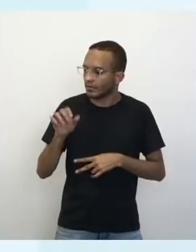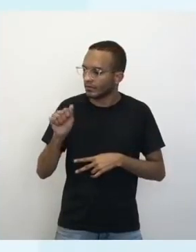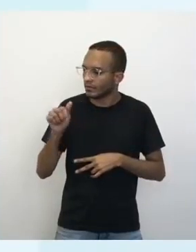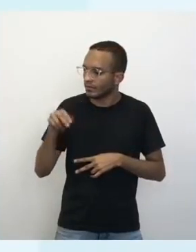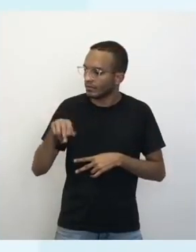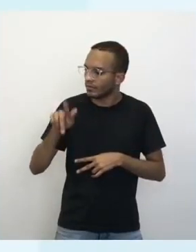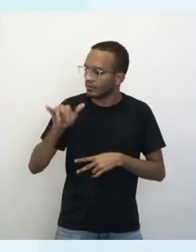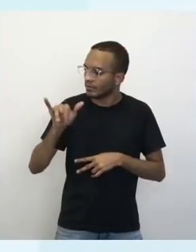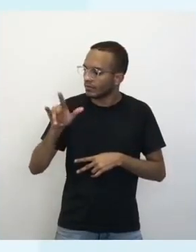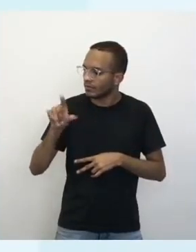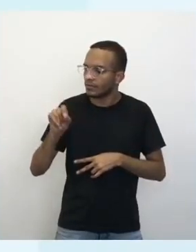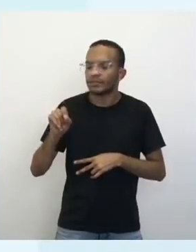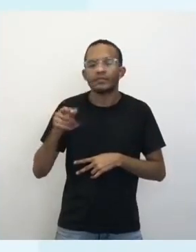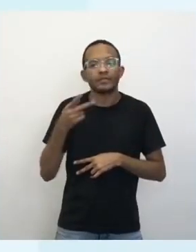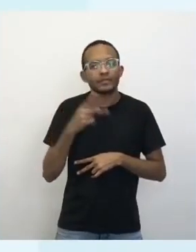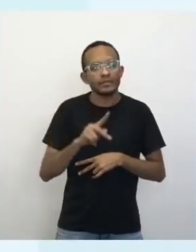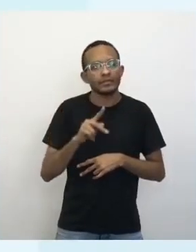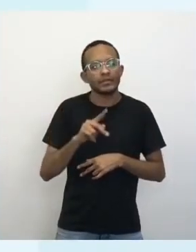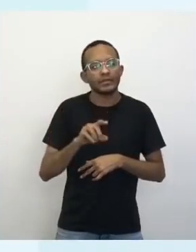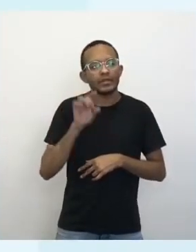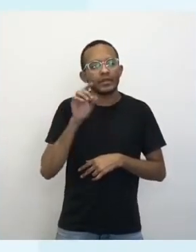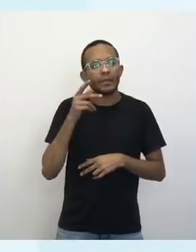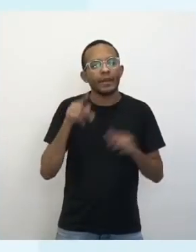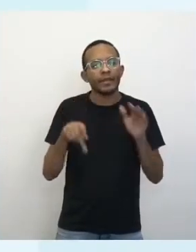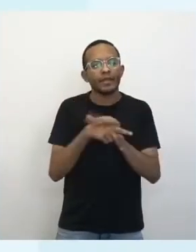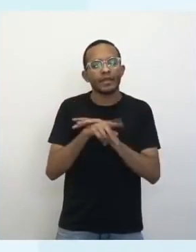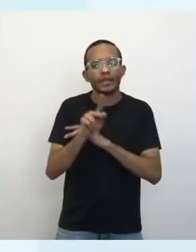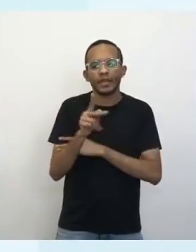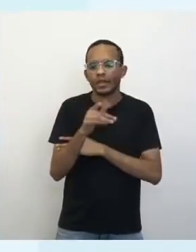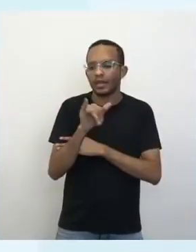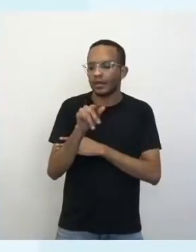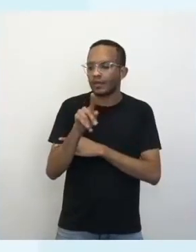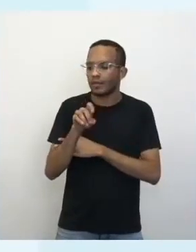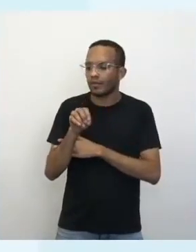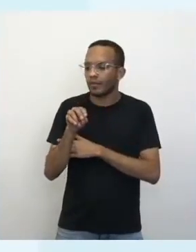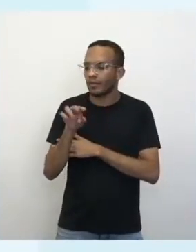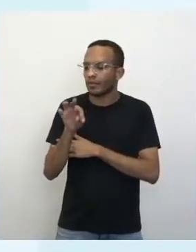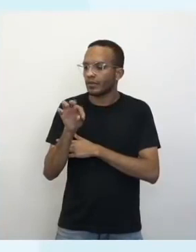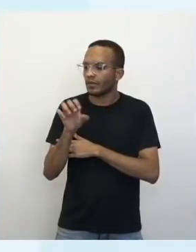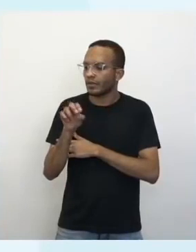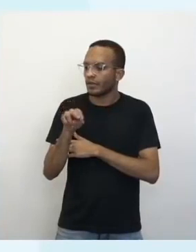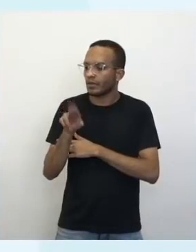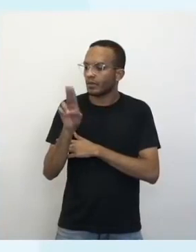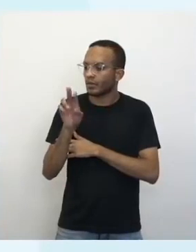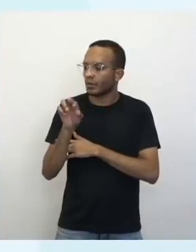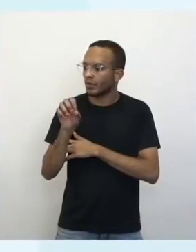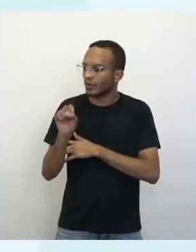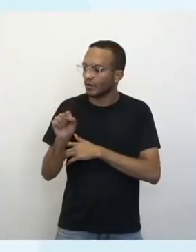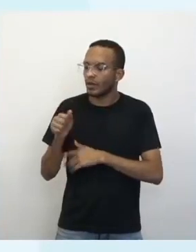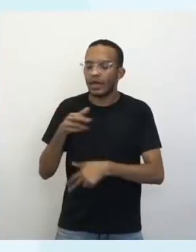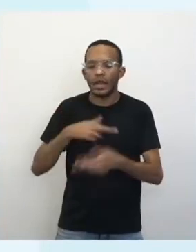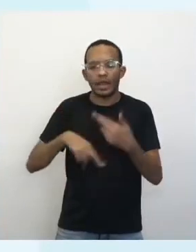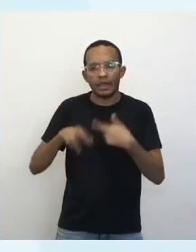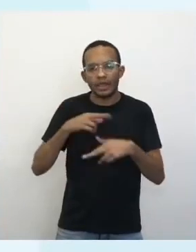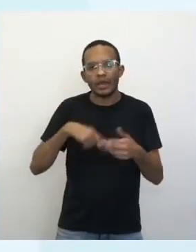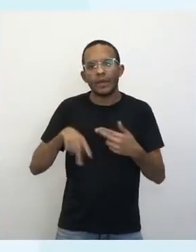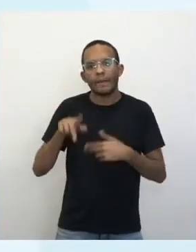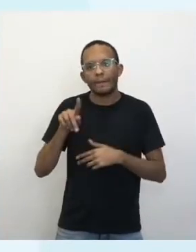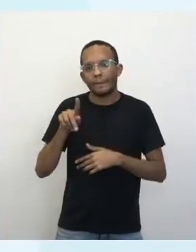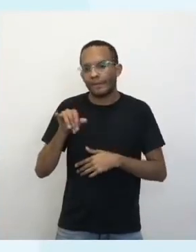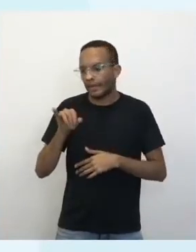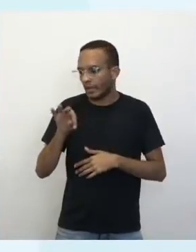a apótema da pirâmide, é a minha hipotenusa. Então, utilizando a relação de Pitágoras